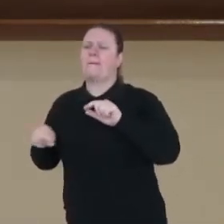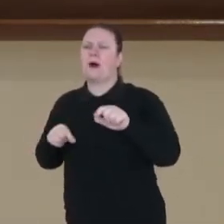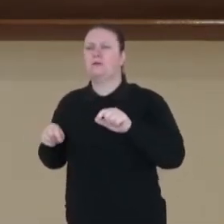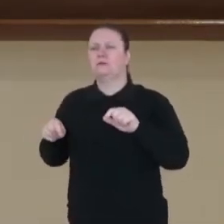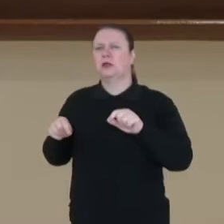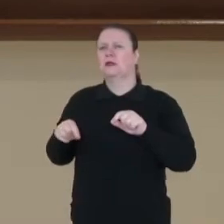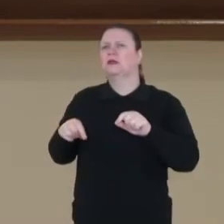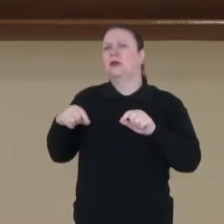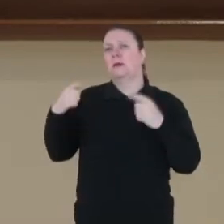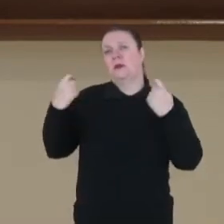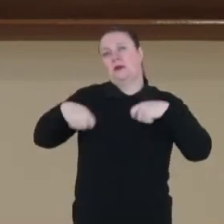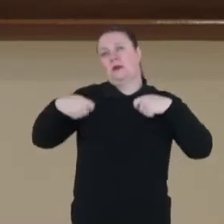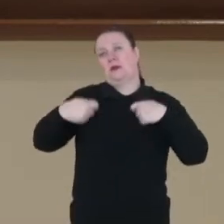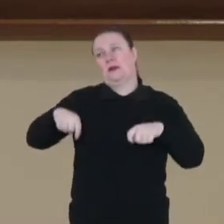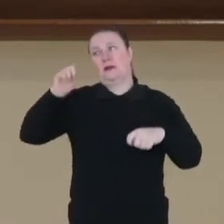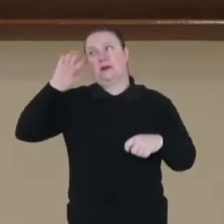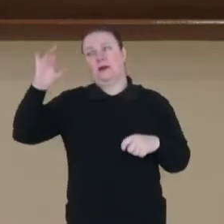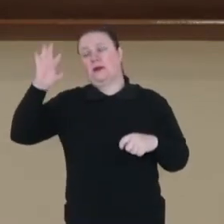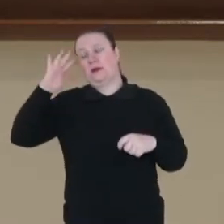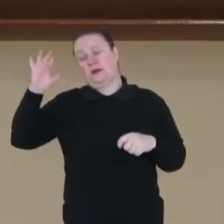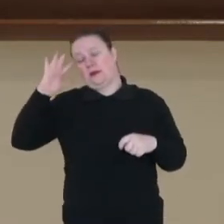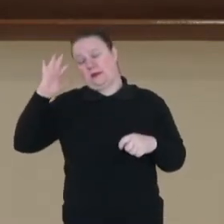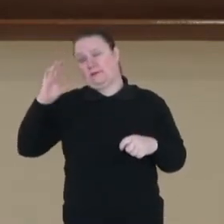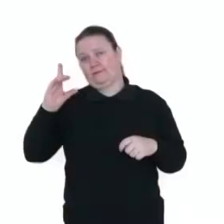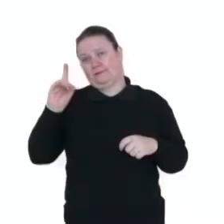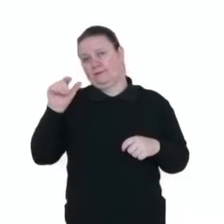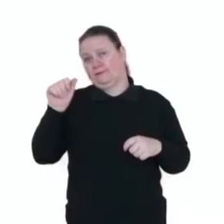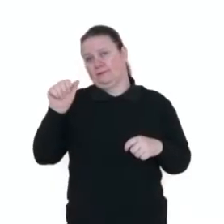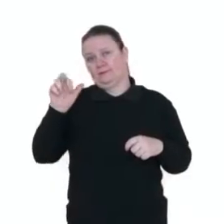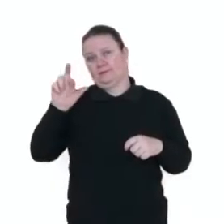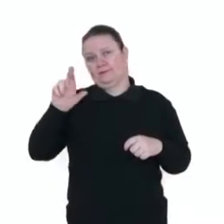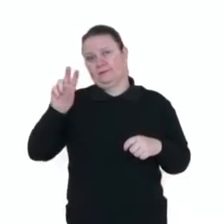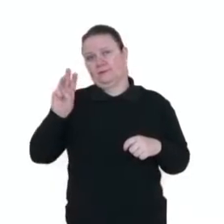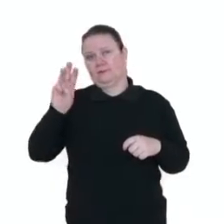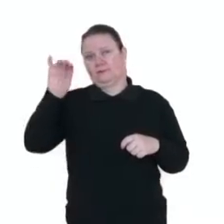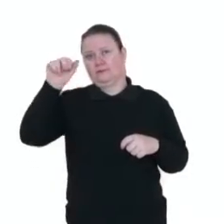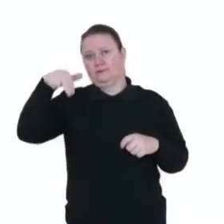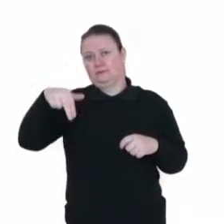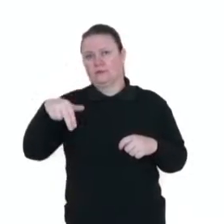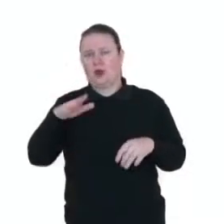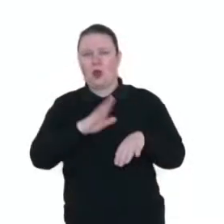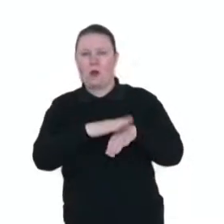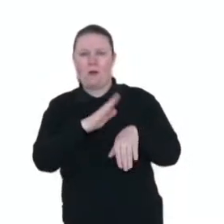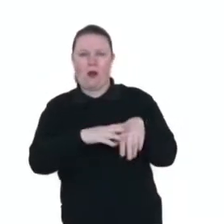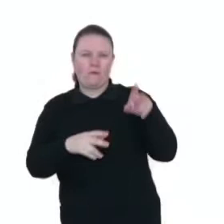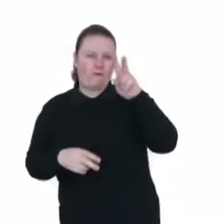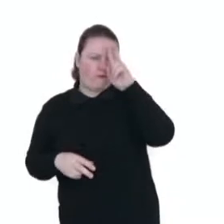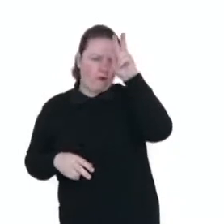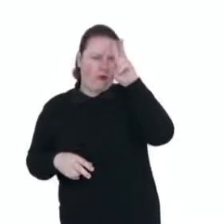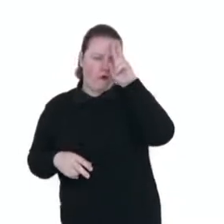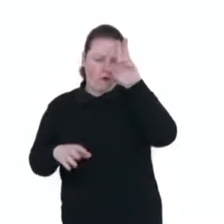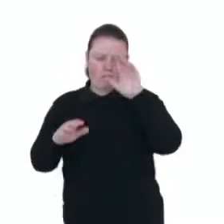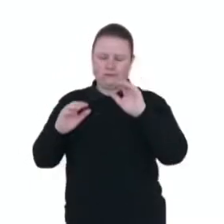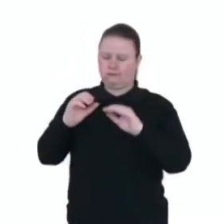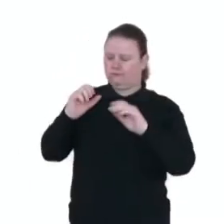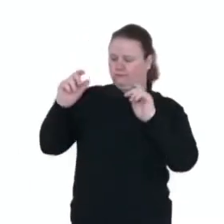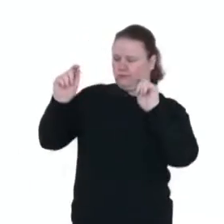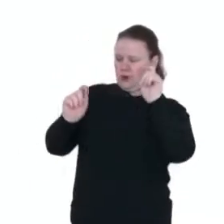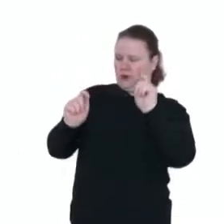parte dessa teoria de Charles Darwin se dizia o seguinte: o mais forte predomina sobre o mais